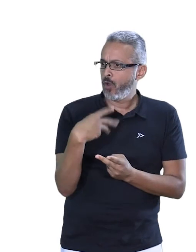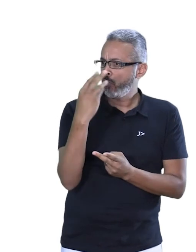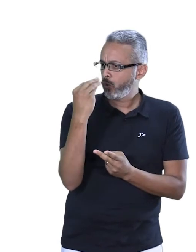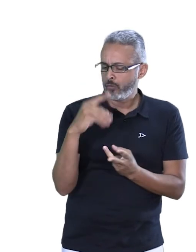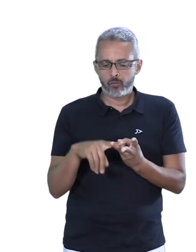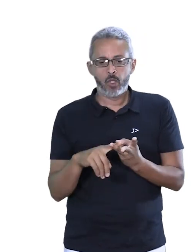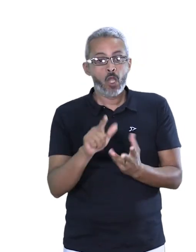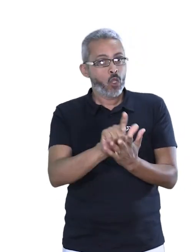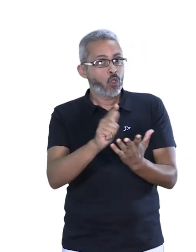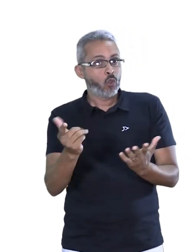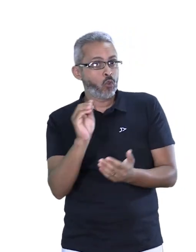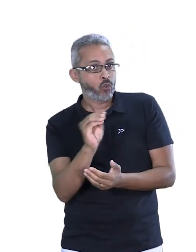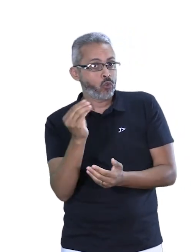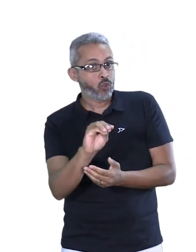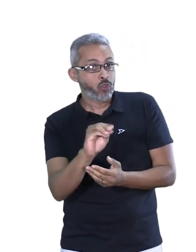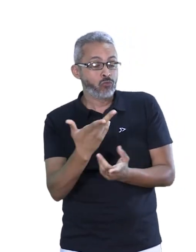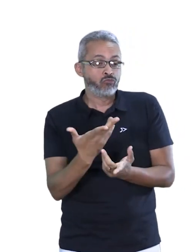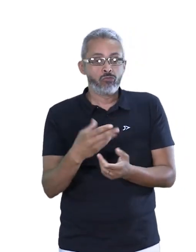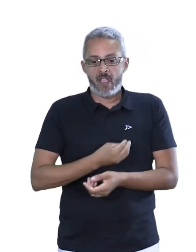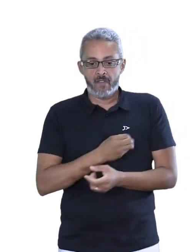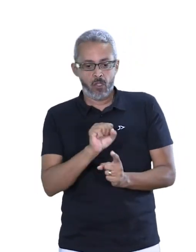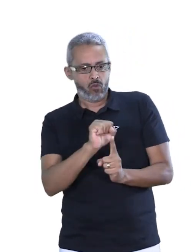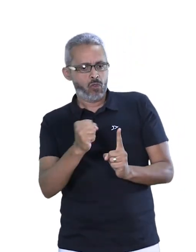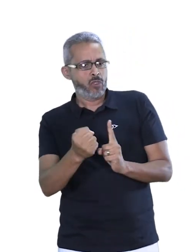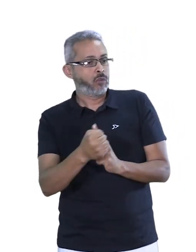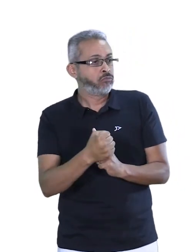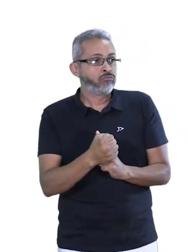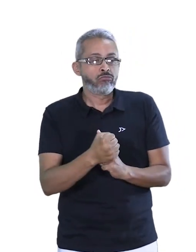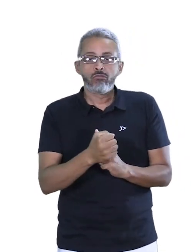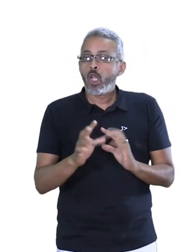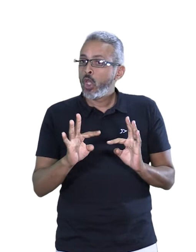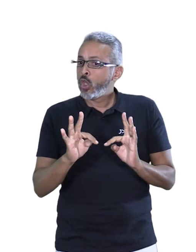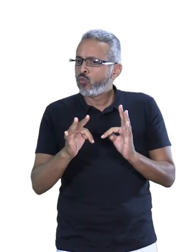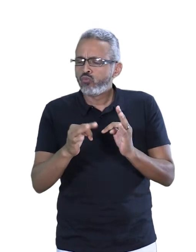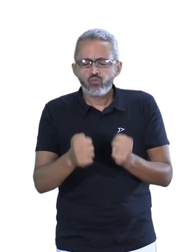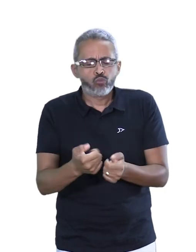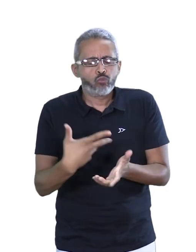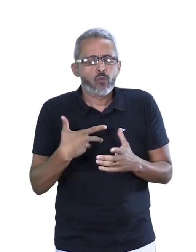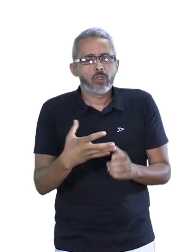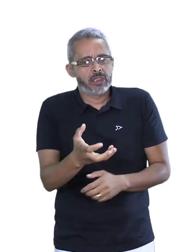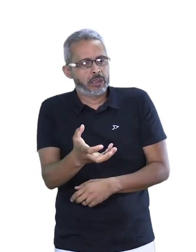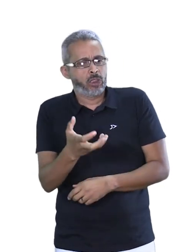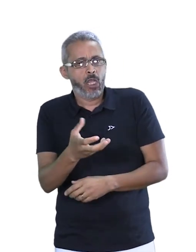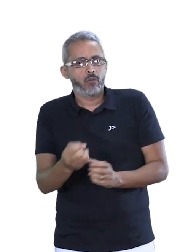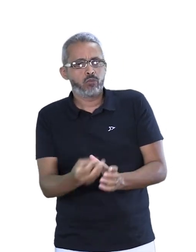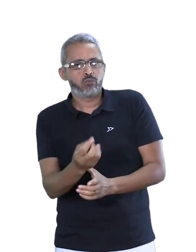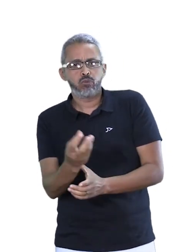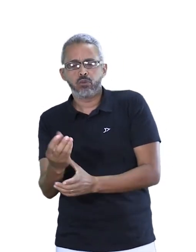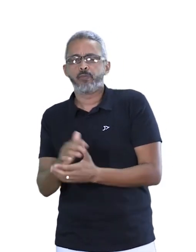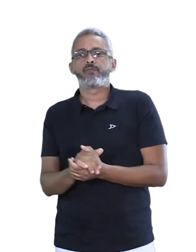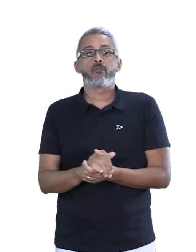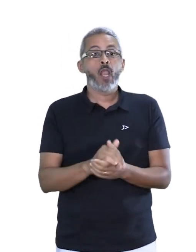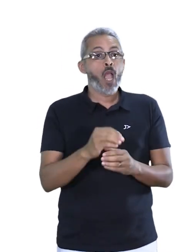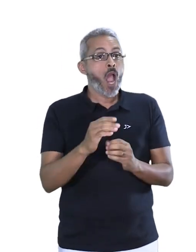notícias, novidades ligadas à vida social, enfim, sobre tudo que se pretende produzir. Alguns